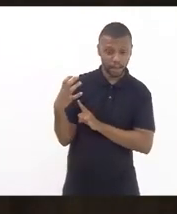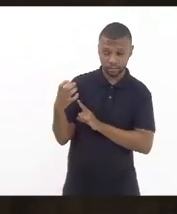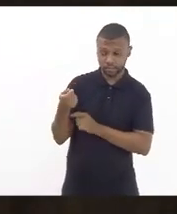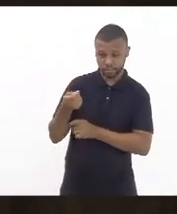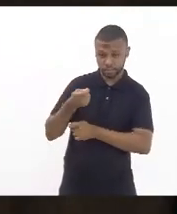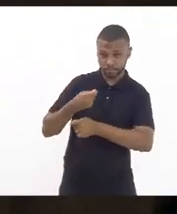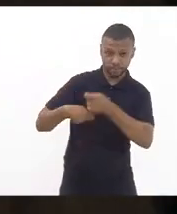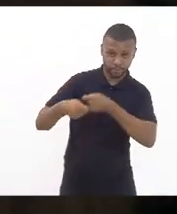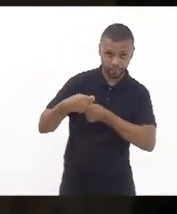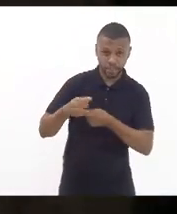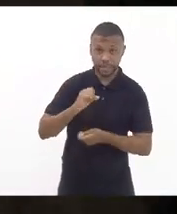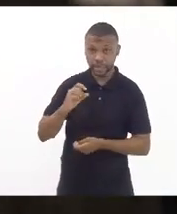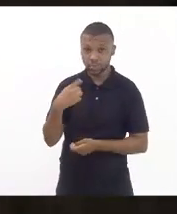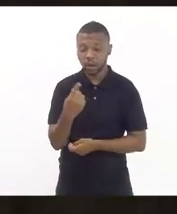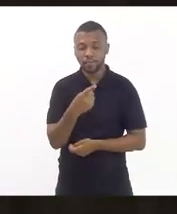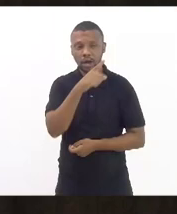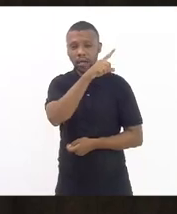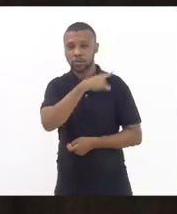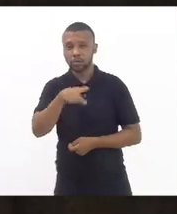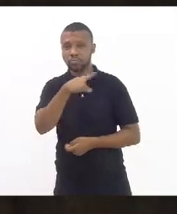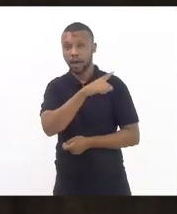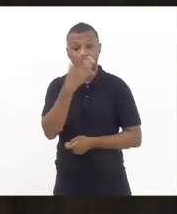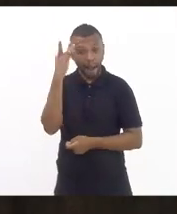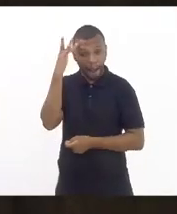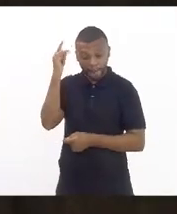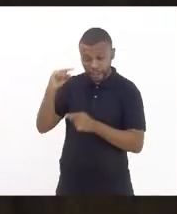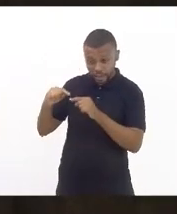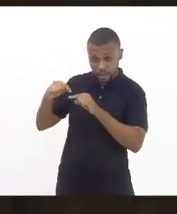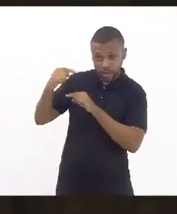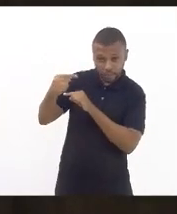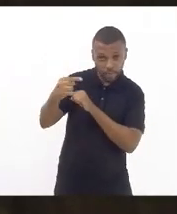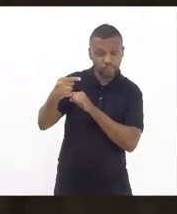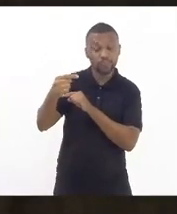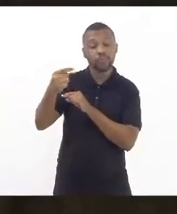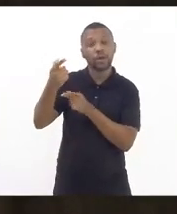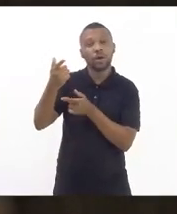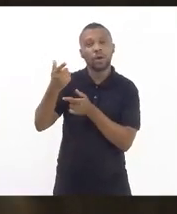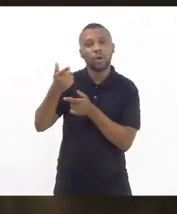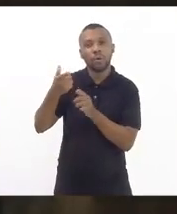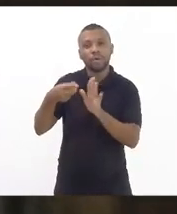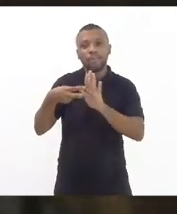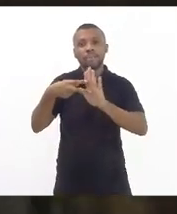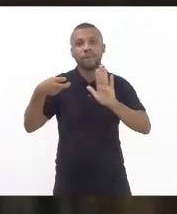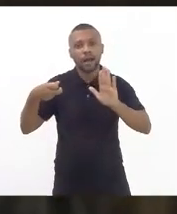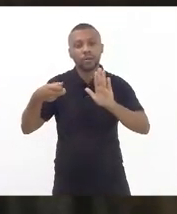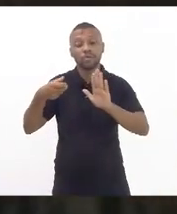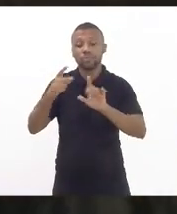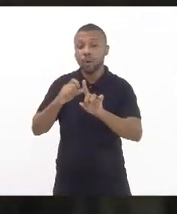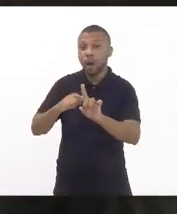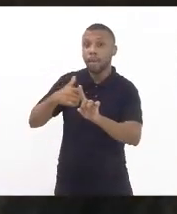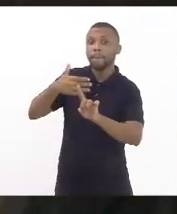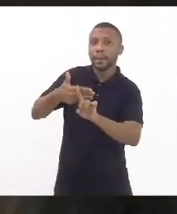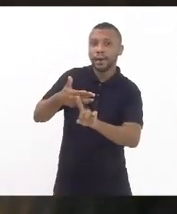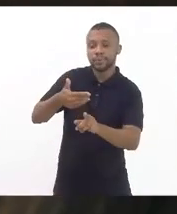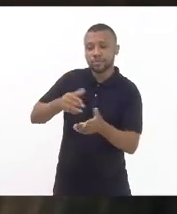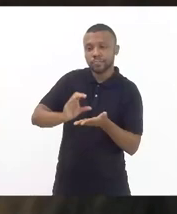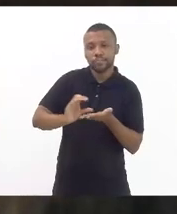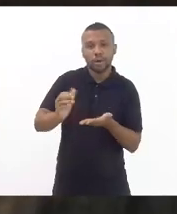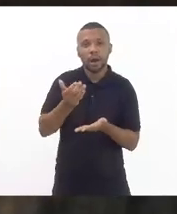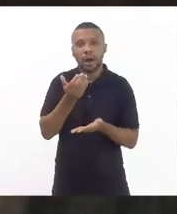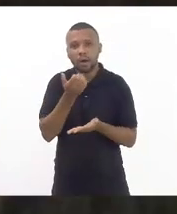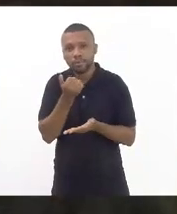amanhã o veto do aumento do auxílio alimentação, que é vergonhoso, e do